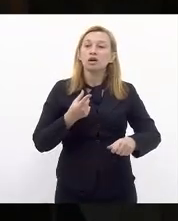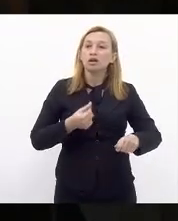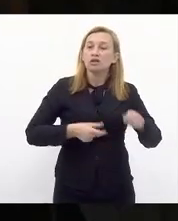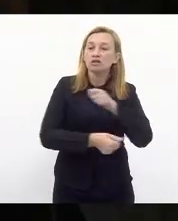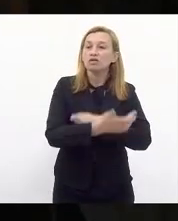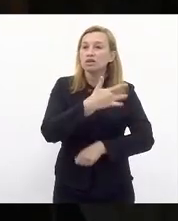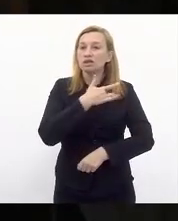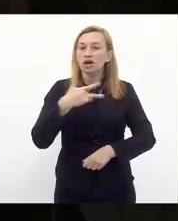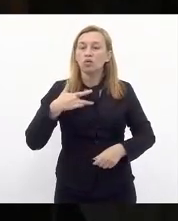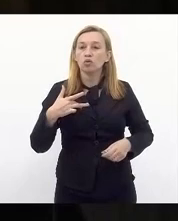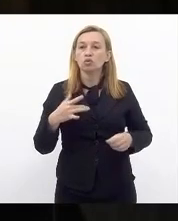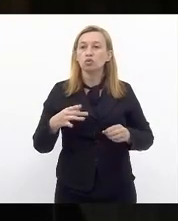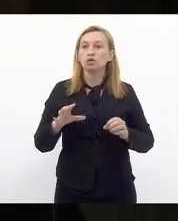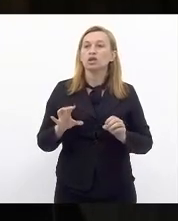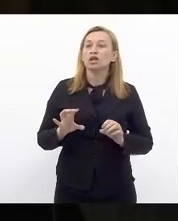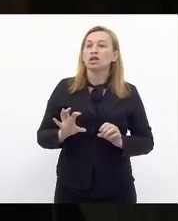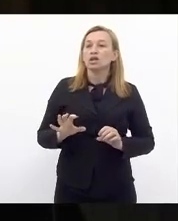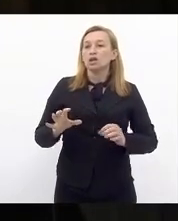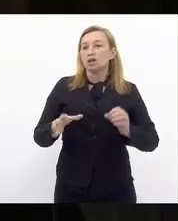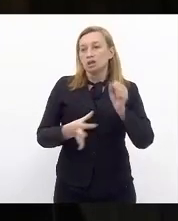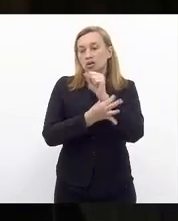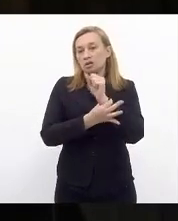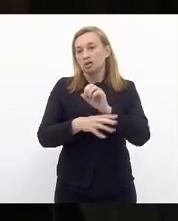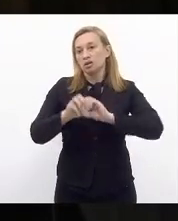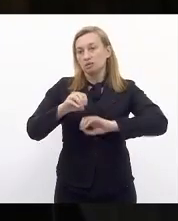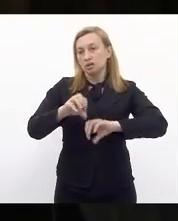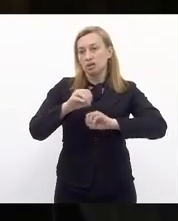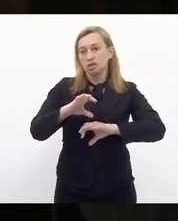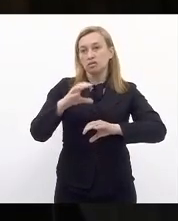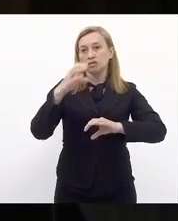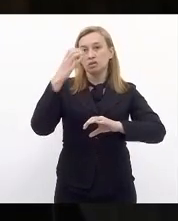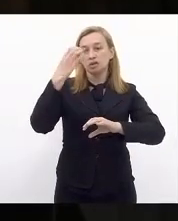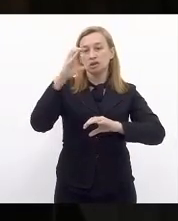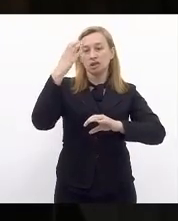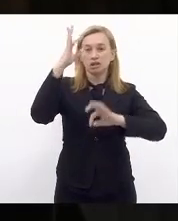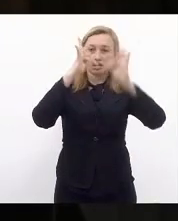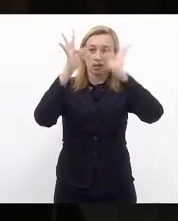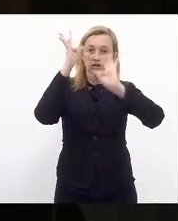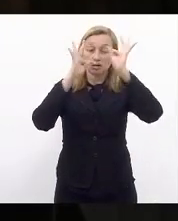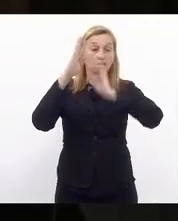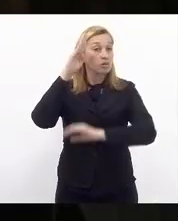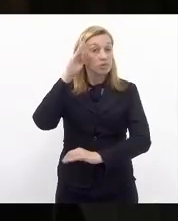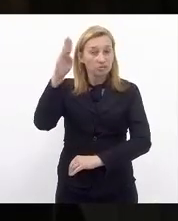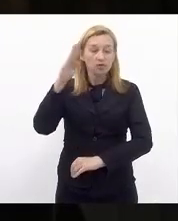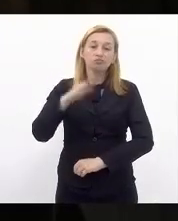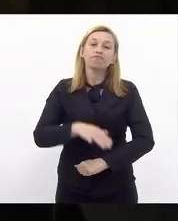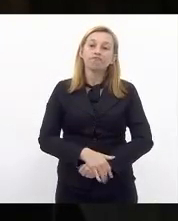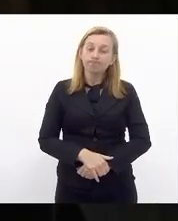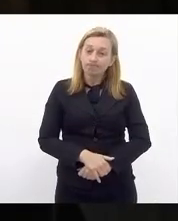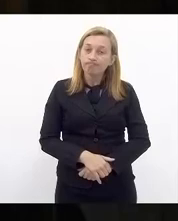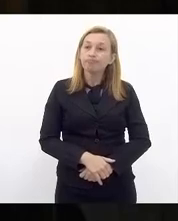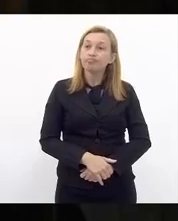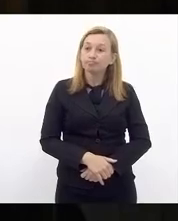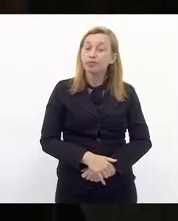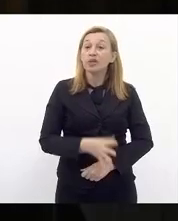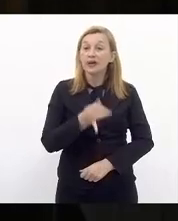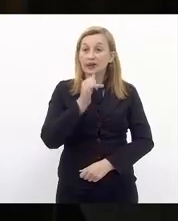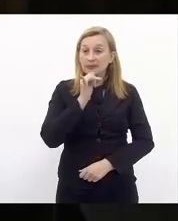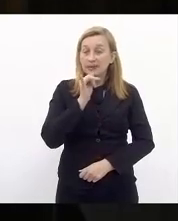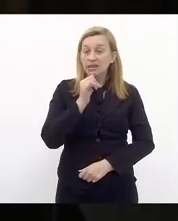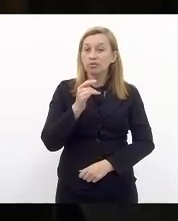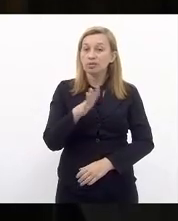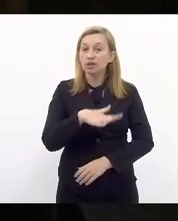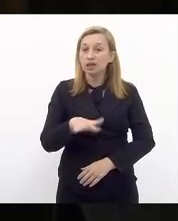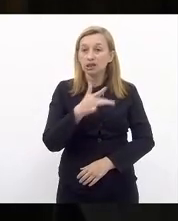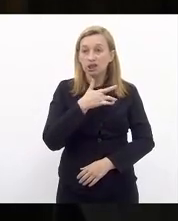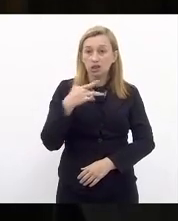em saúde e segurança a educação e ciência e tecnologia isso é fundamental porque a gente tem por exemplo no